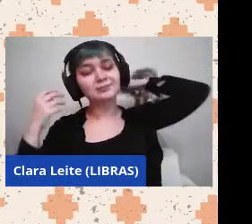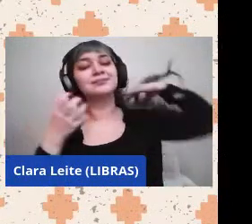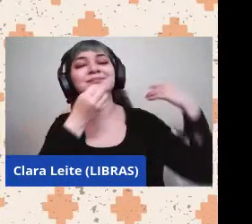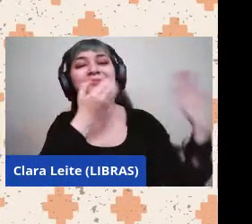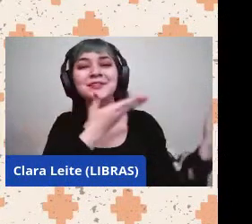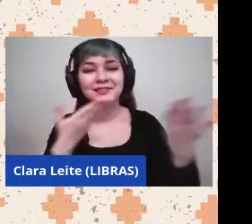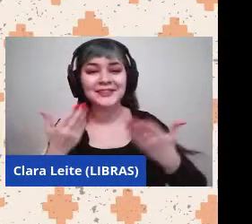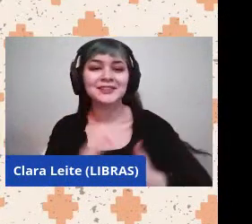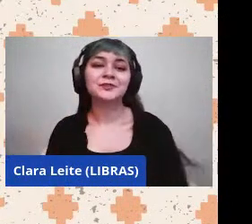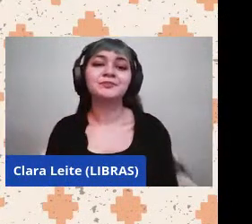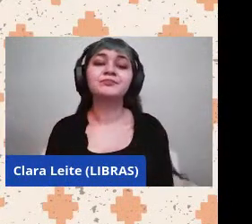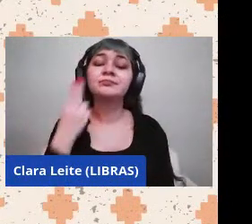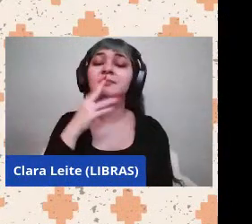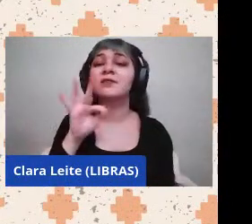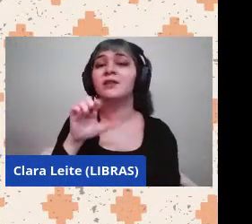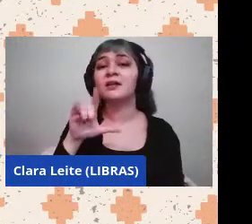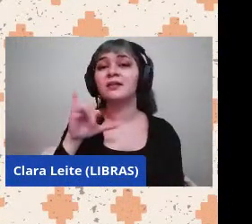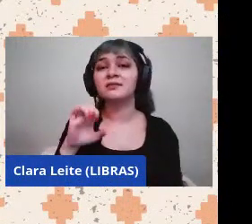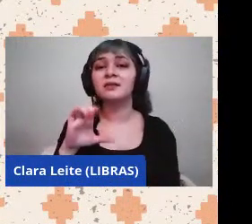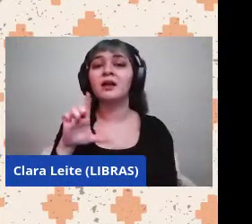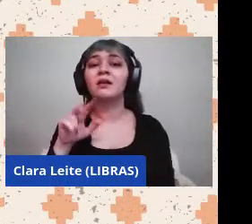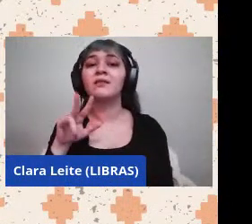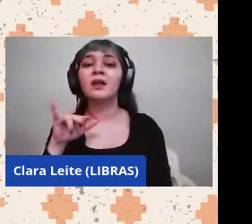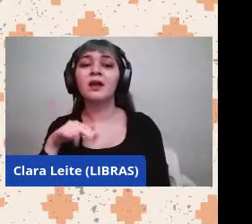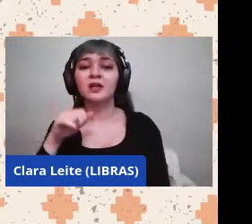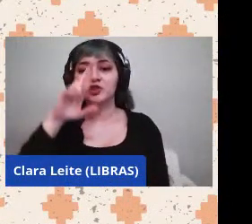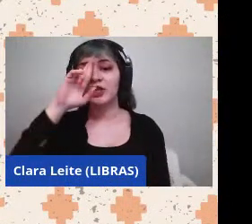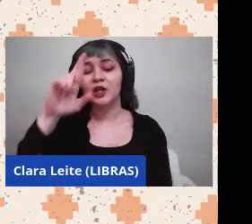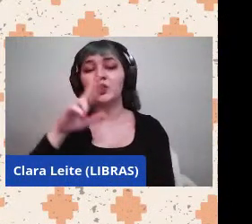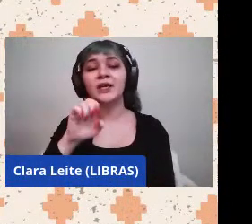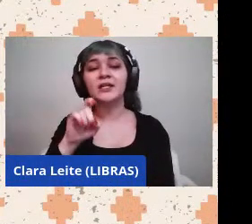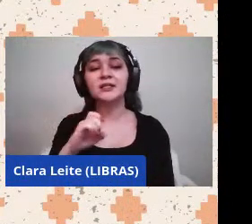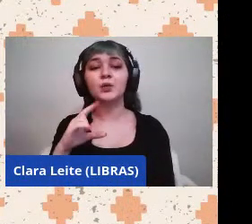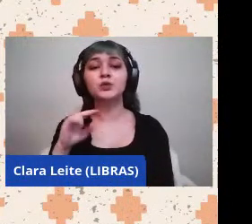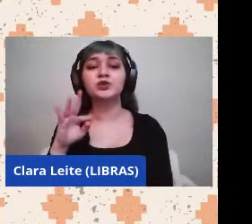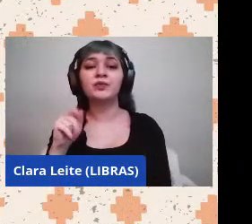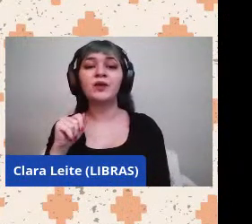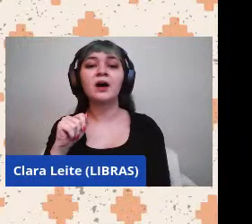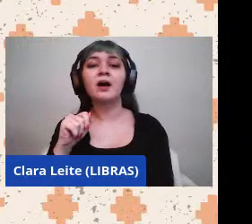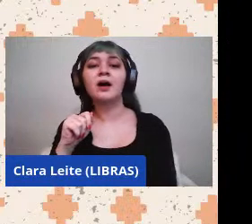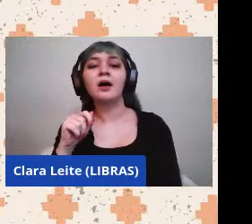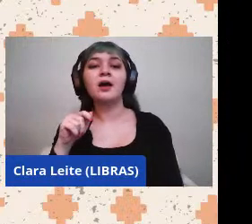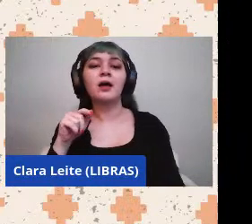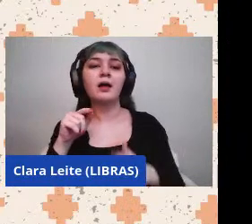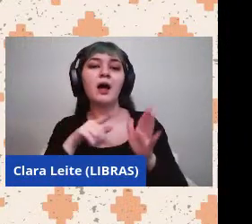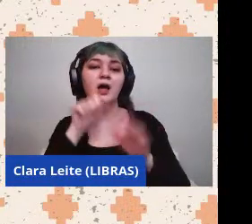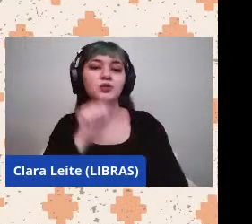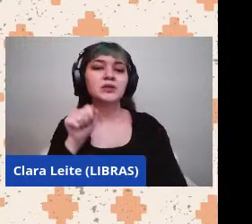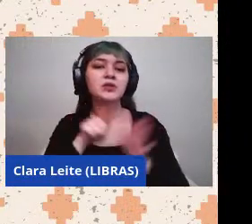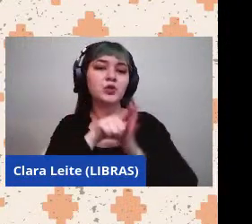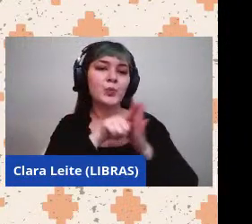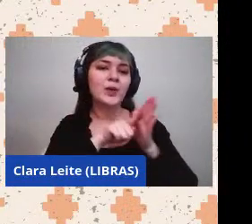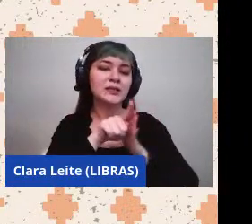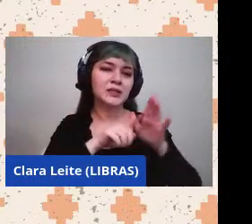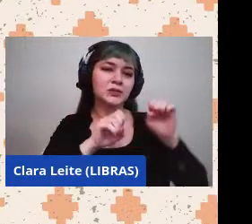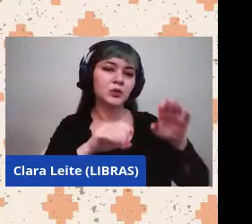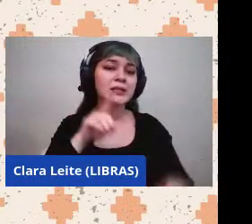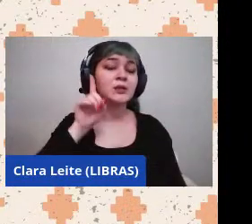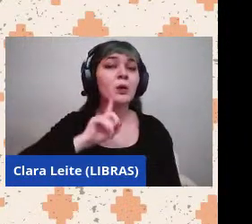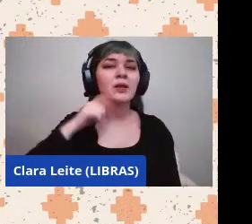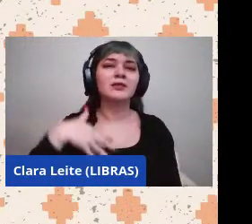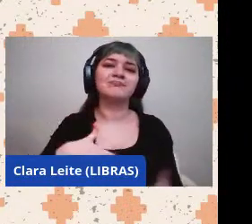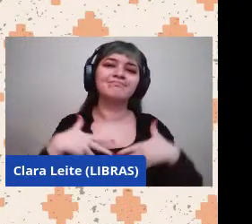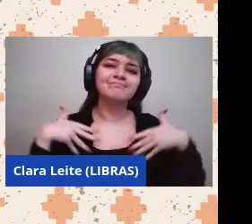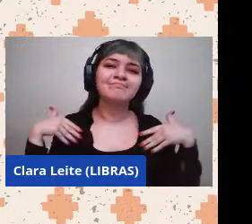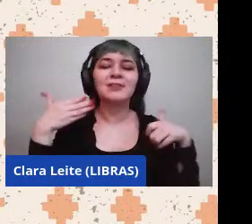Welcome. I am Felice Levine, Executive Director of the American Educational Research Association, and I am thrilled